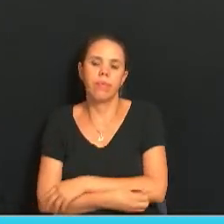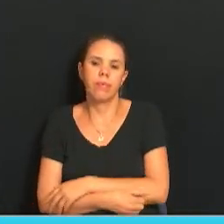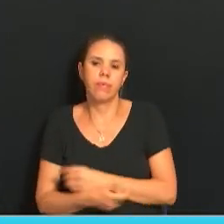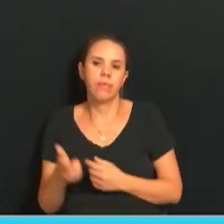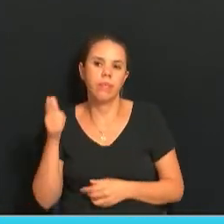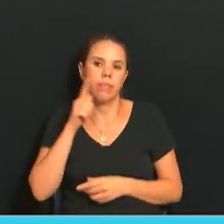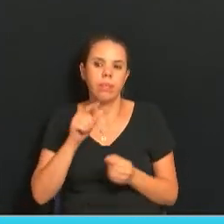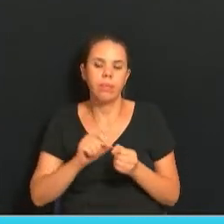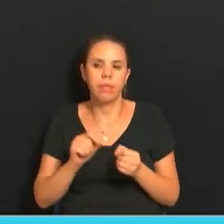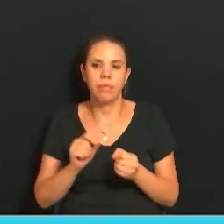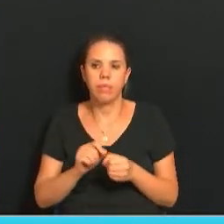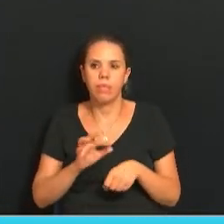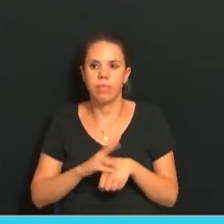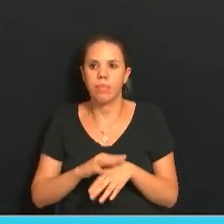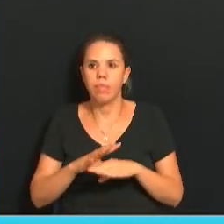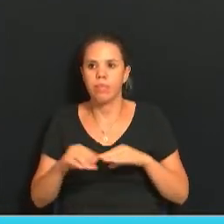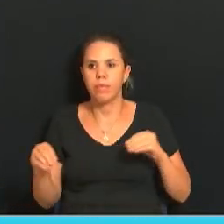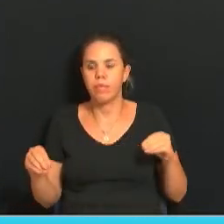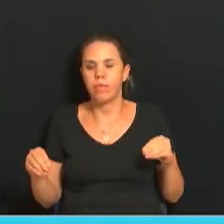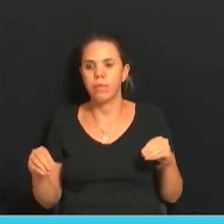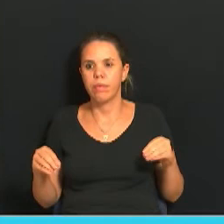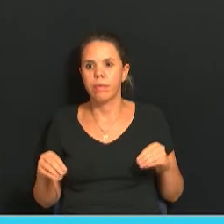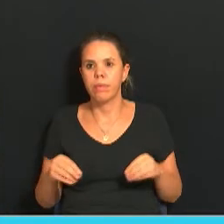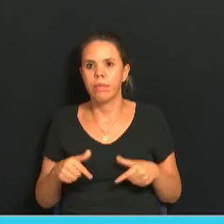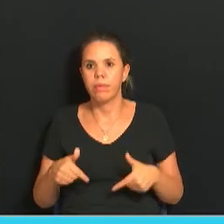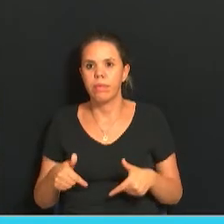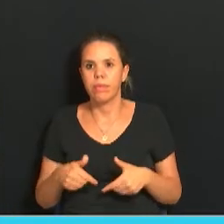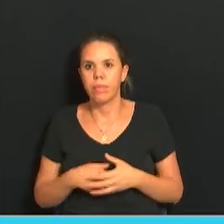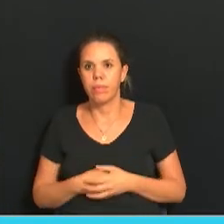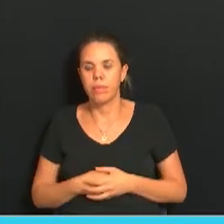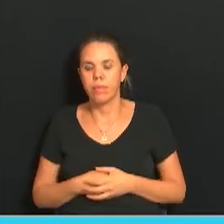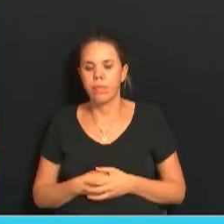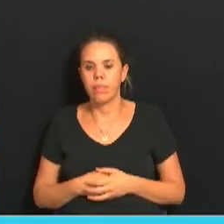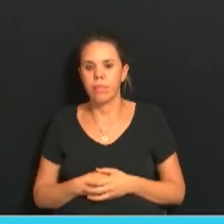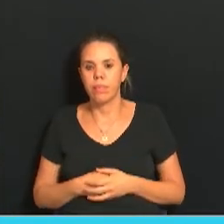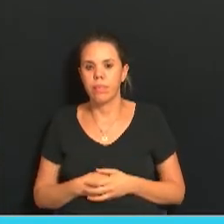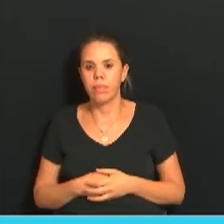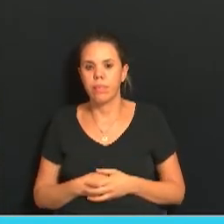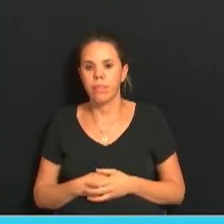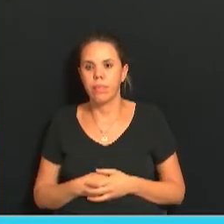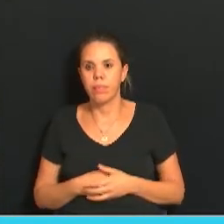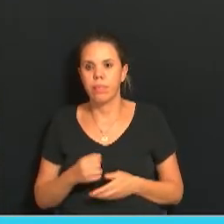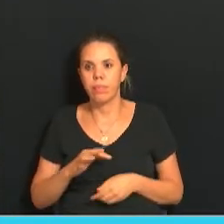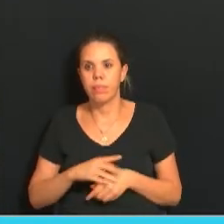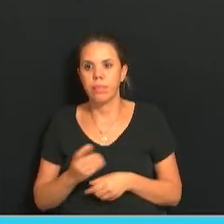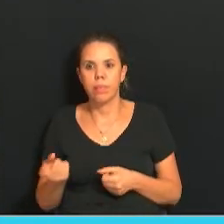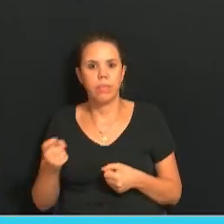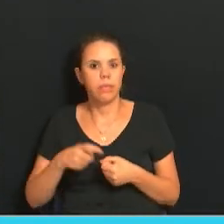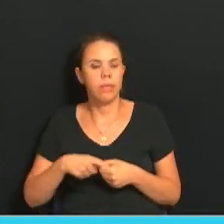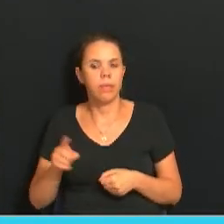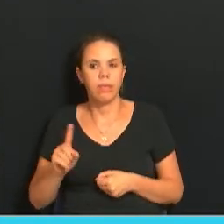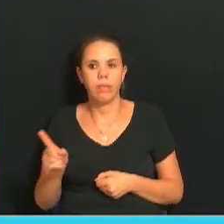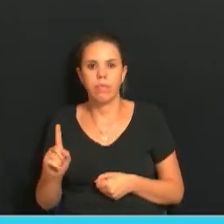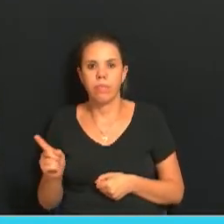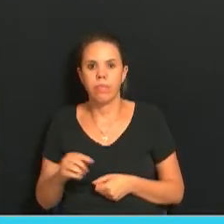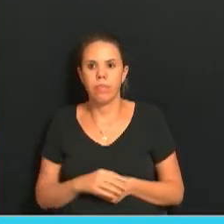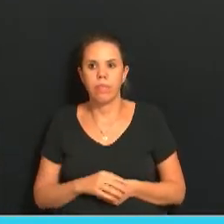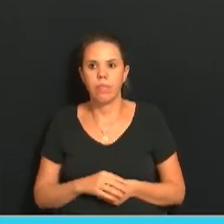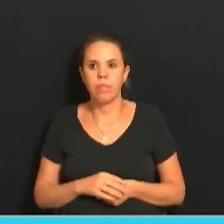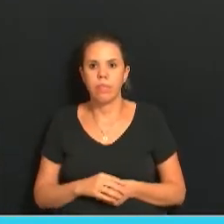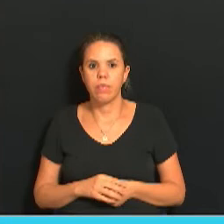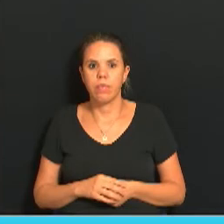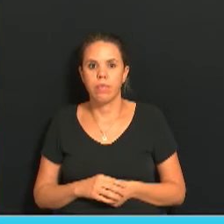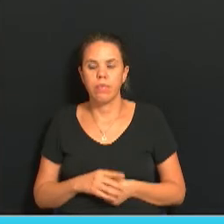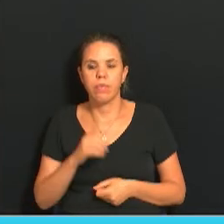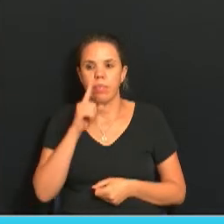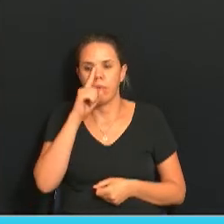fazer com que a doença desaparecesse por intervenção da terapia e que a doença não volta mais, né? Então, a gente não se arrisca a